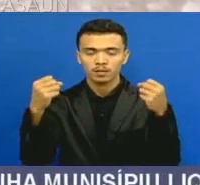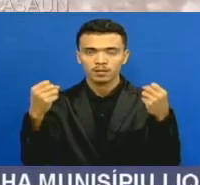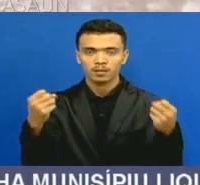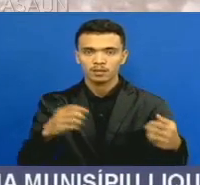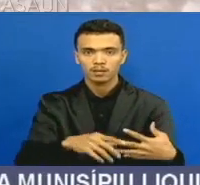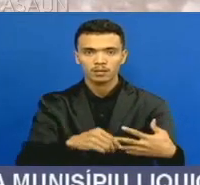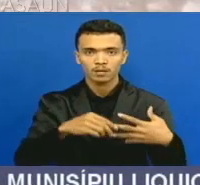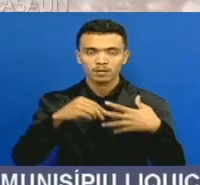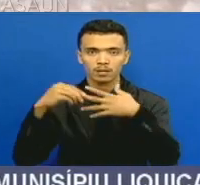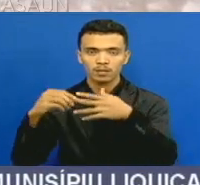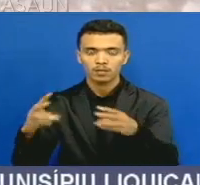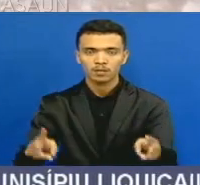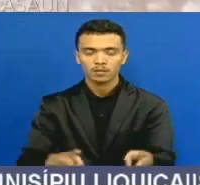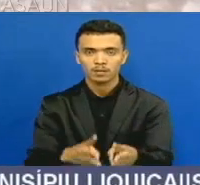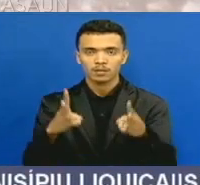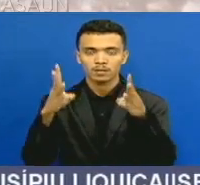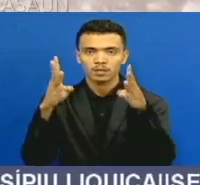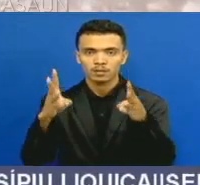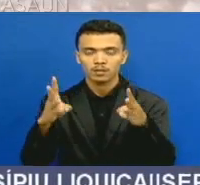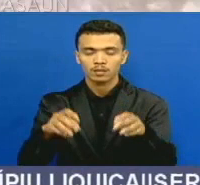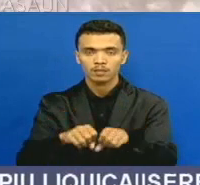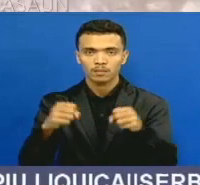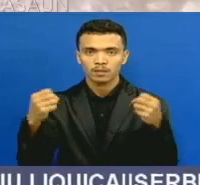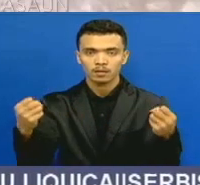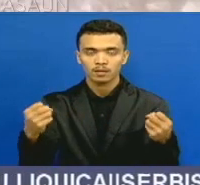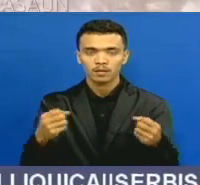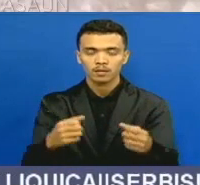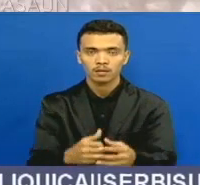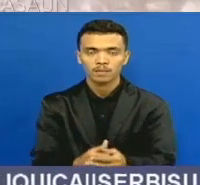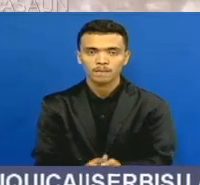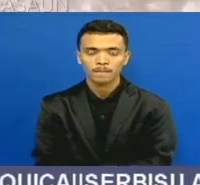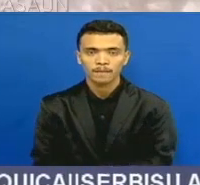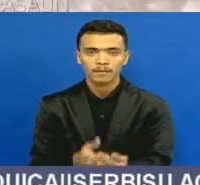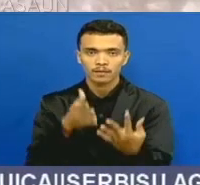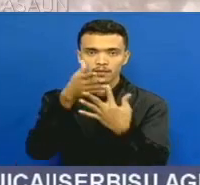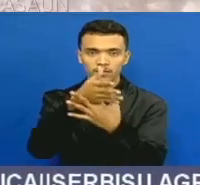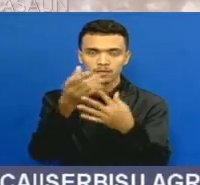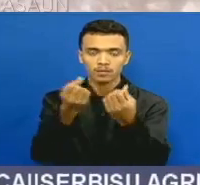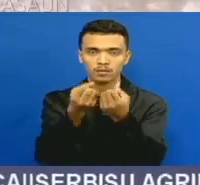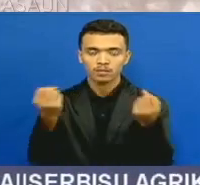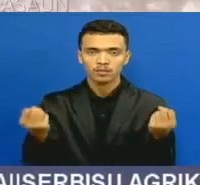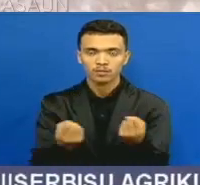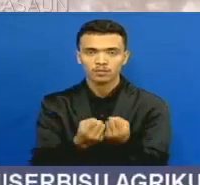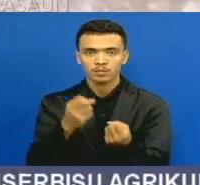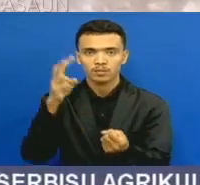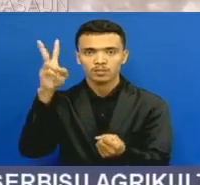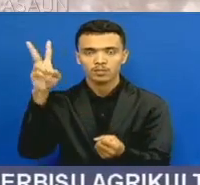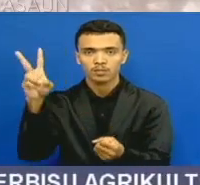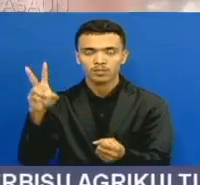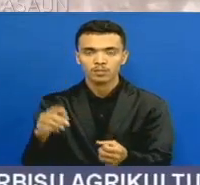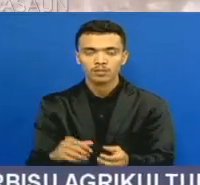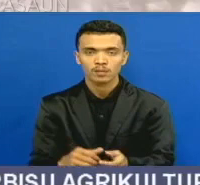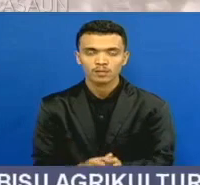no estrada ilha primeiro estrada de Cotonia Uacabaia até subir a Sucumano casa o suco faz subir